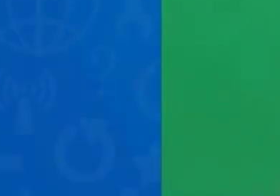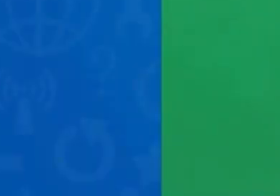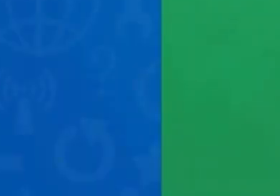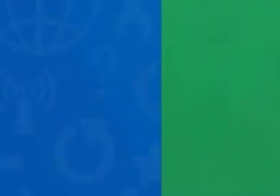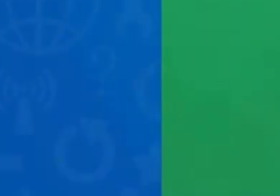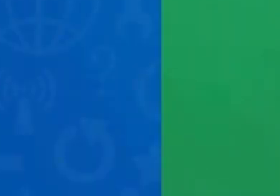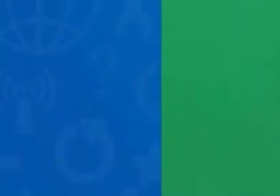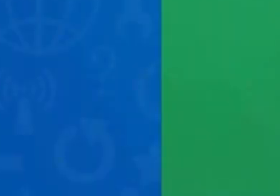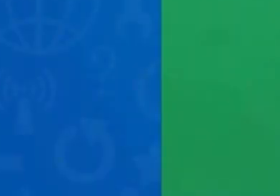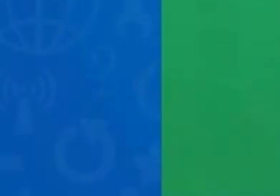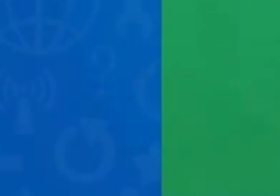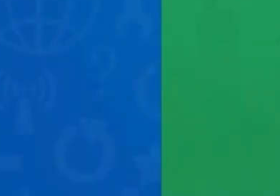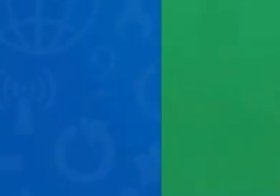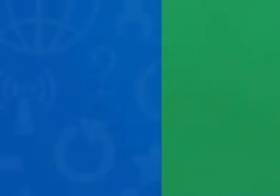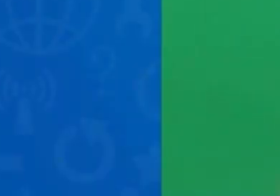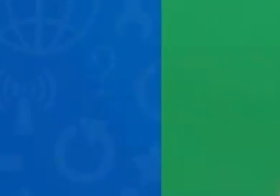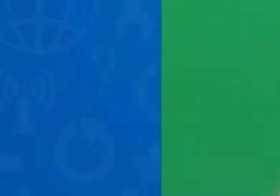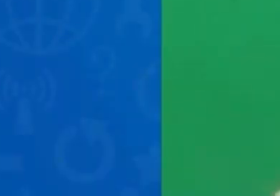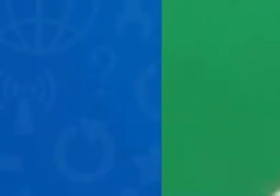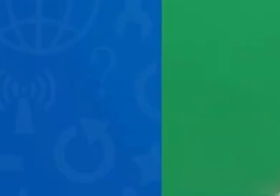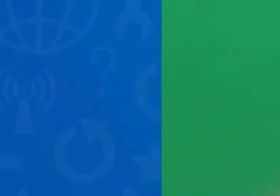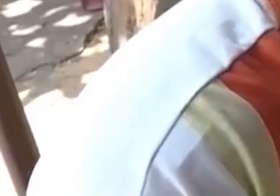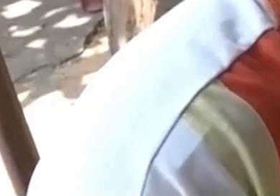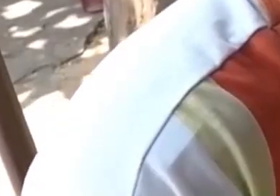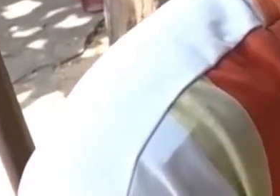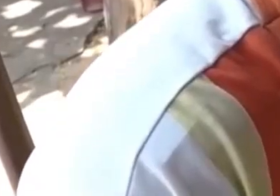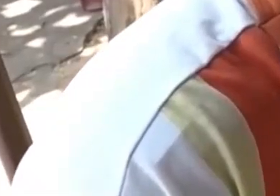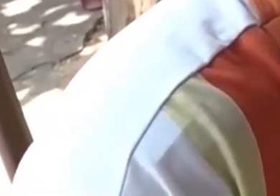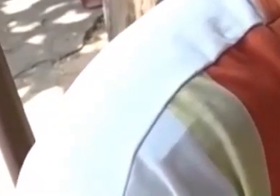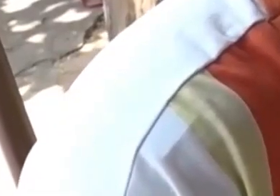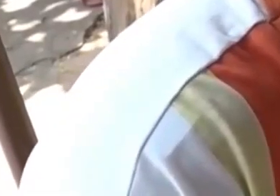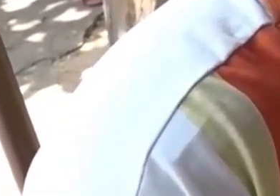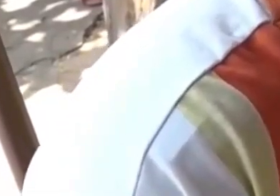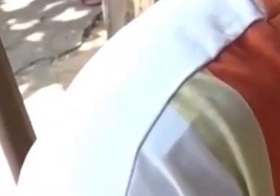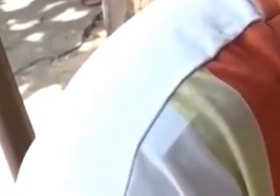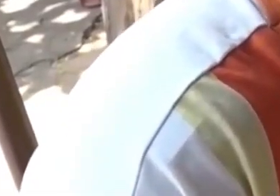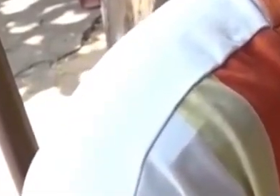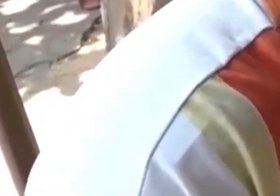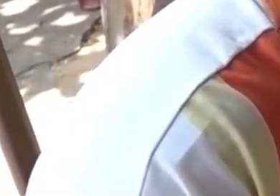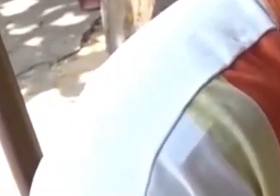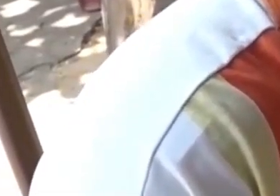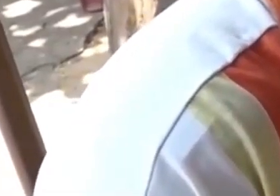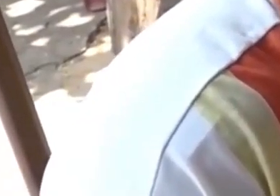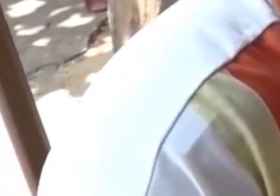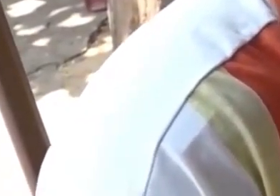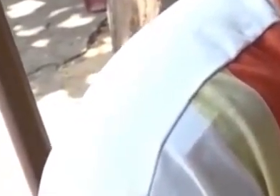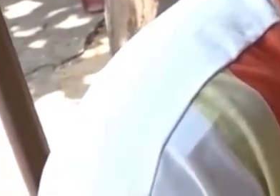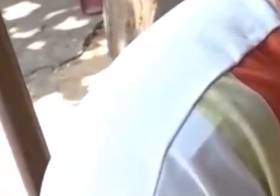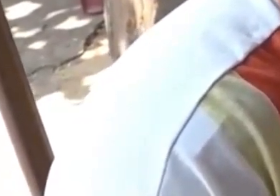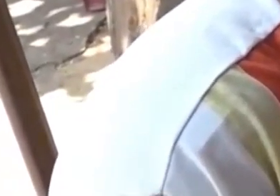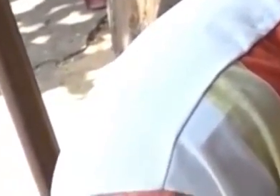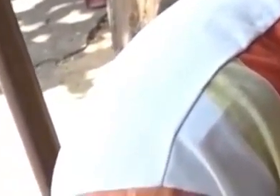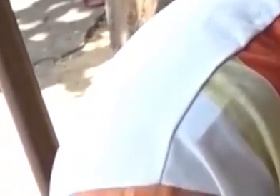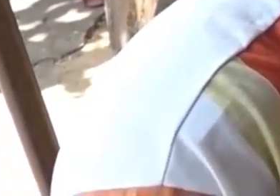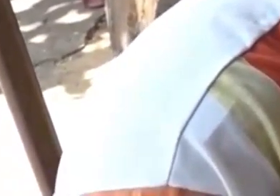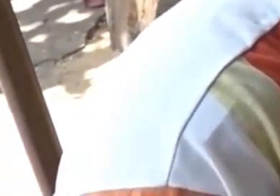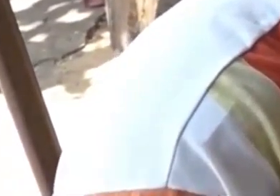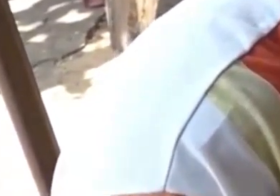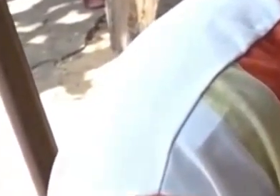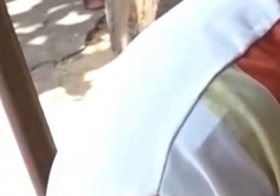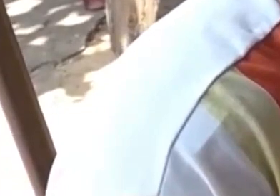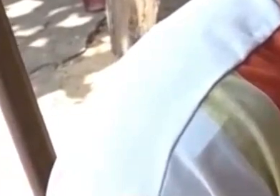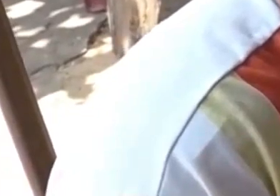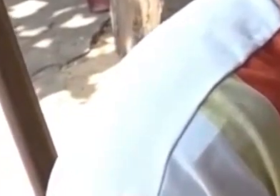tem poder, tem poder, tem poder. É bom mesmo, é feliz mesmo. É feliz, né? É feliz. Mas o que mais